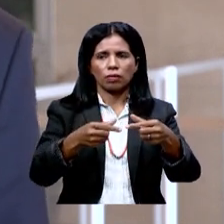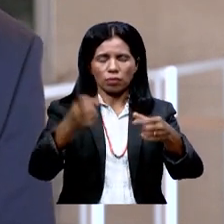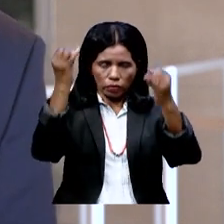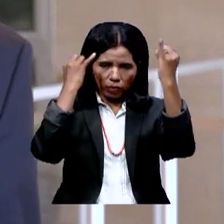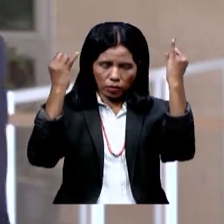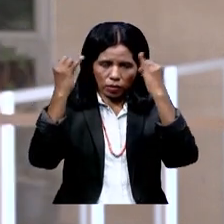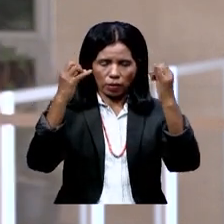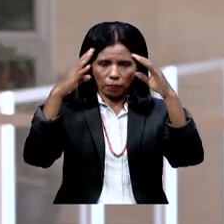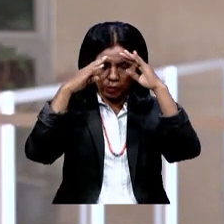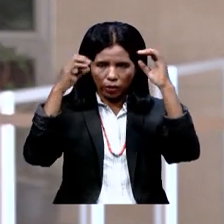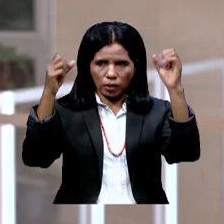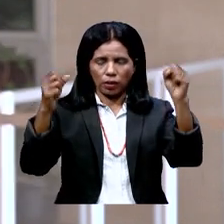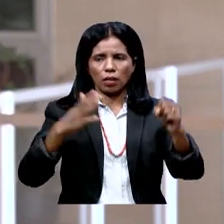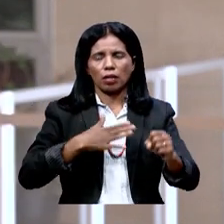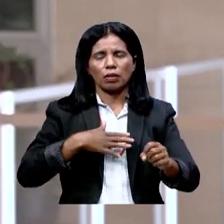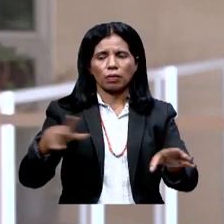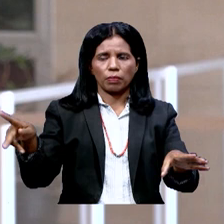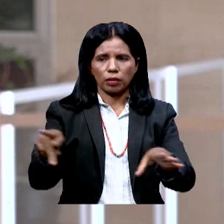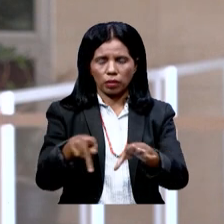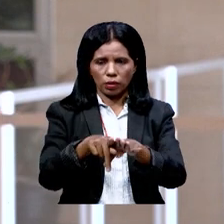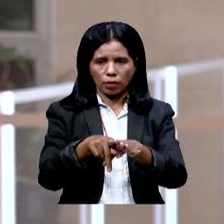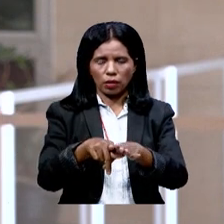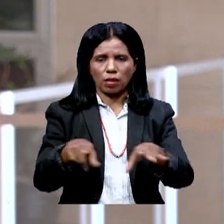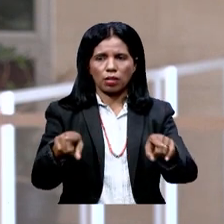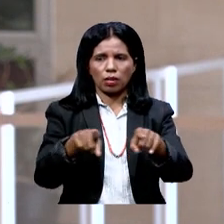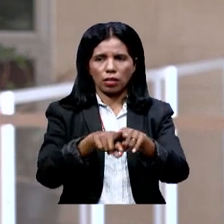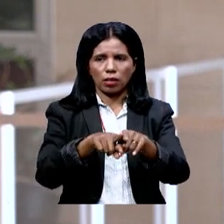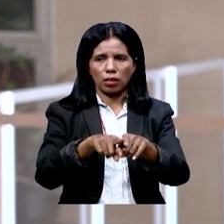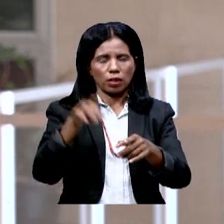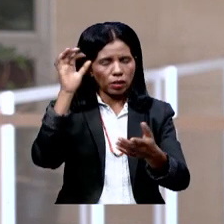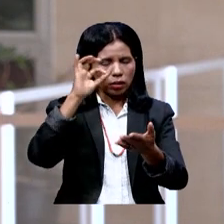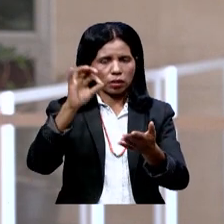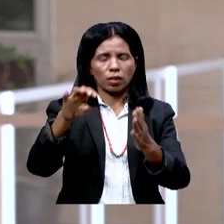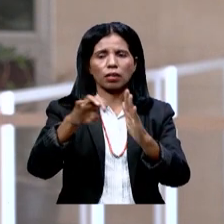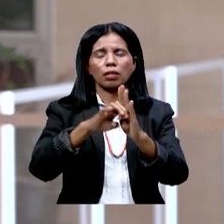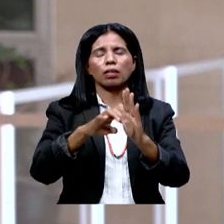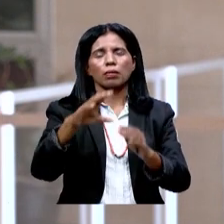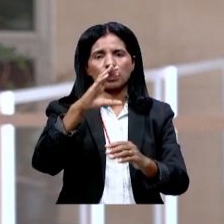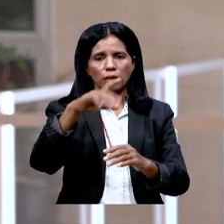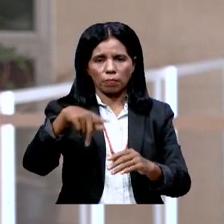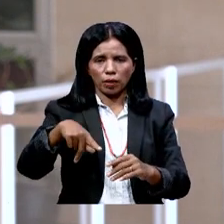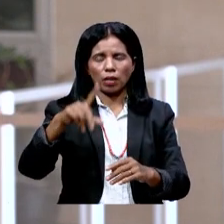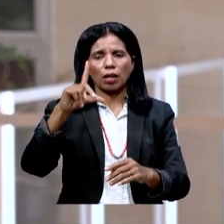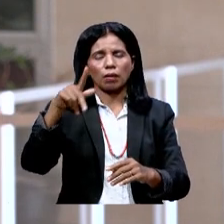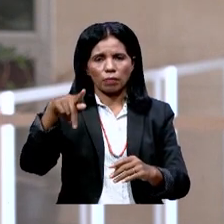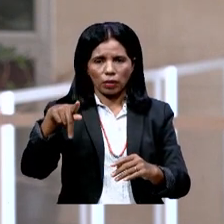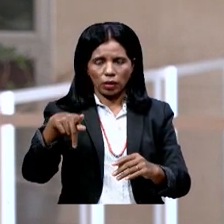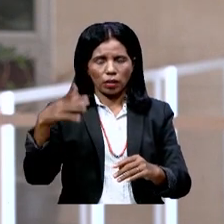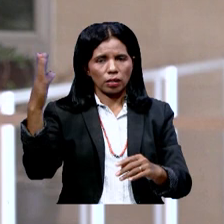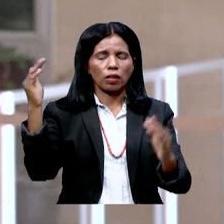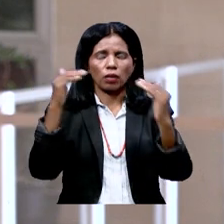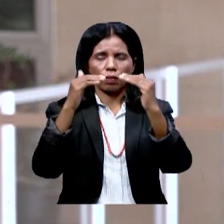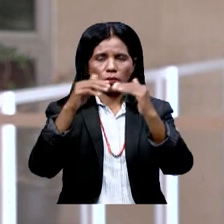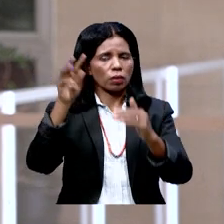para o presidente para a participação no DARS, representante da CPLP e a reunião dos ministros